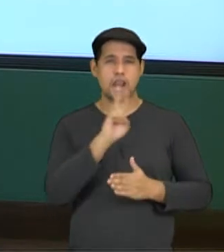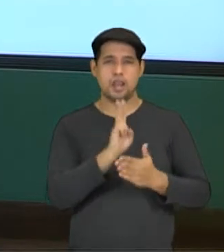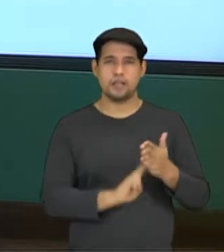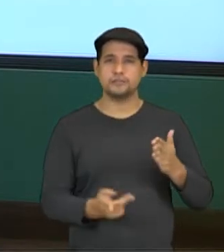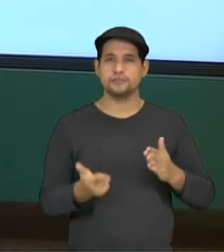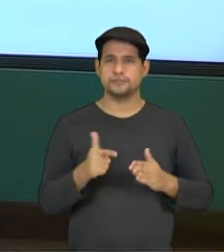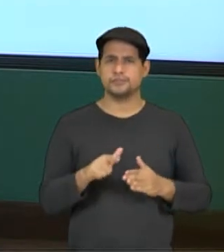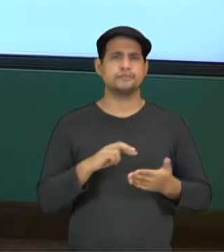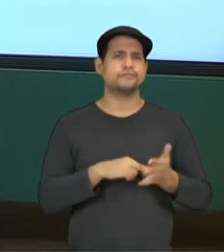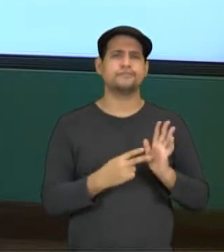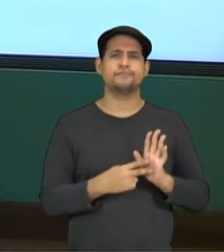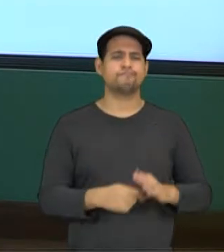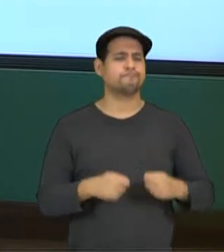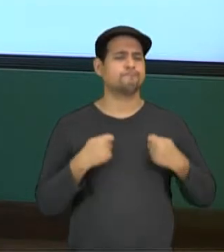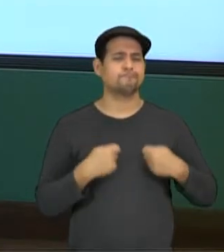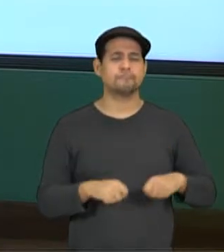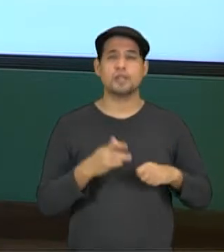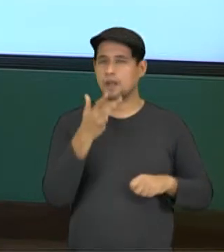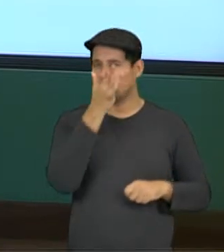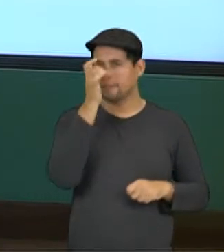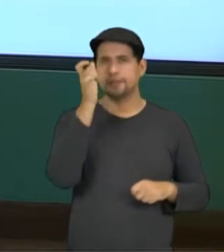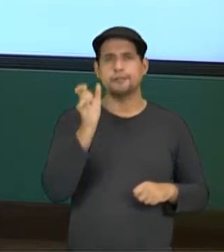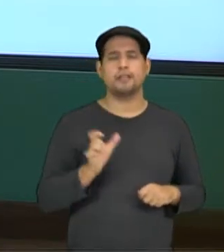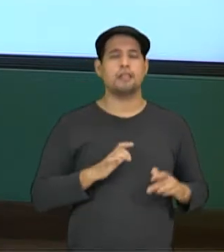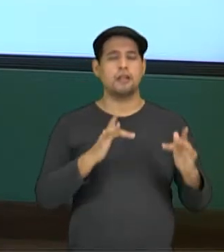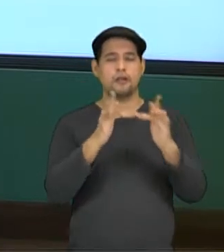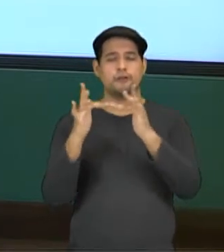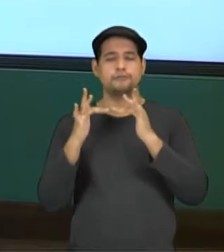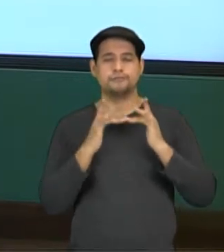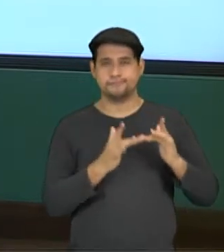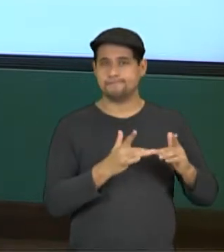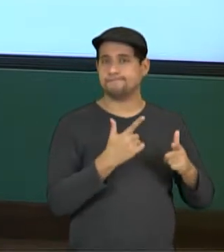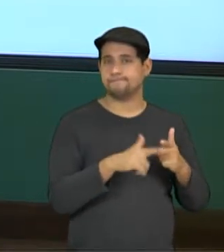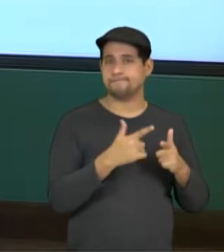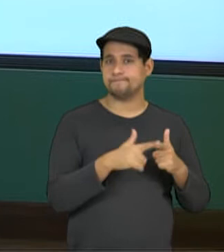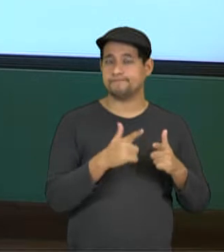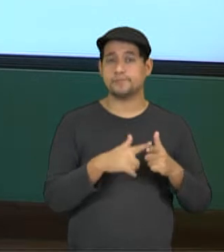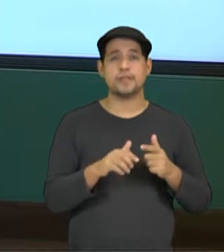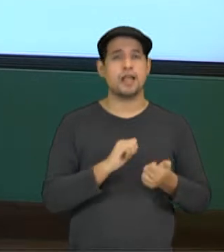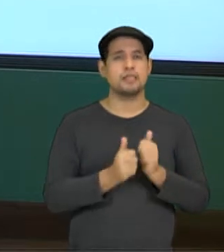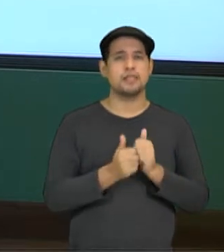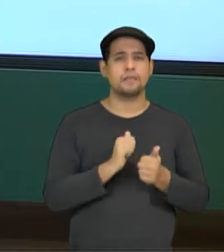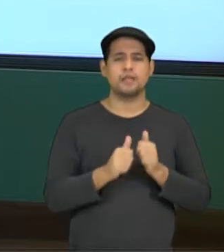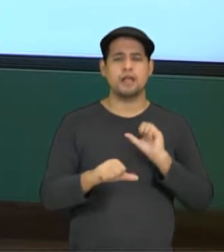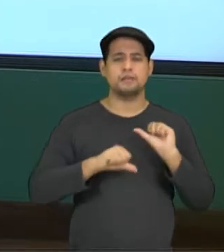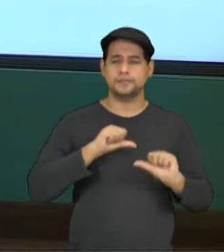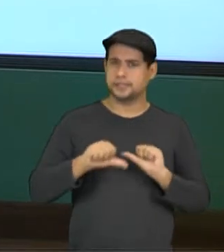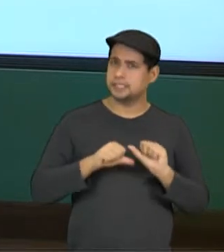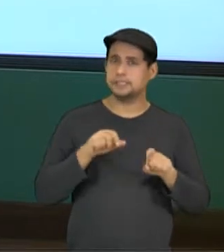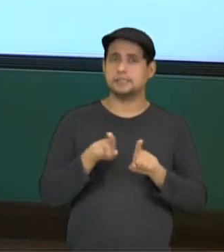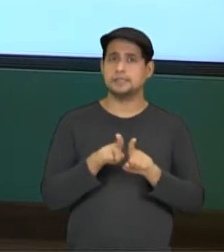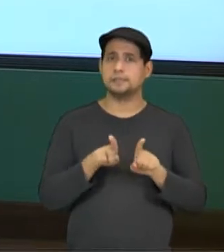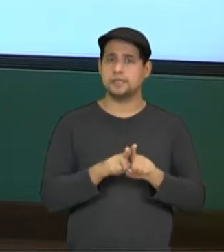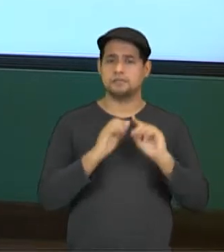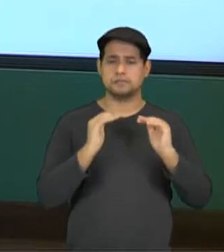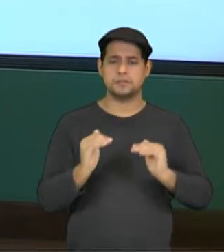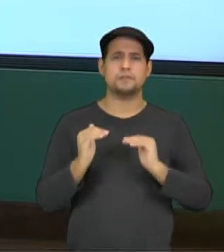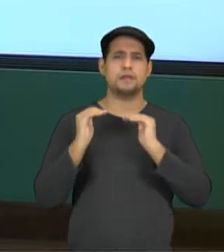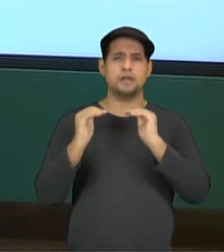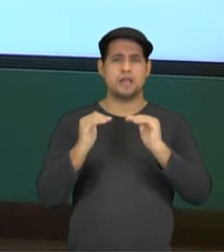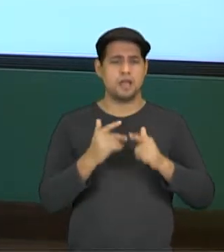conceito. É a capacidade do indivíduo de lidar com problemas, adaptar-se às mudanças,